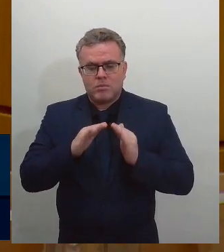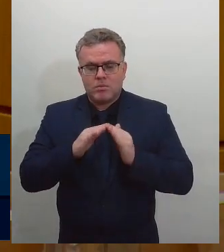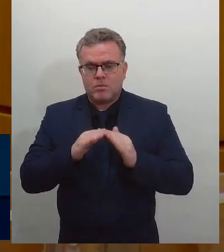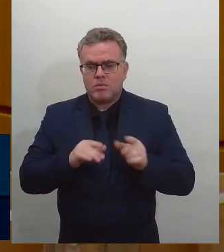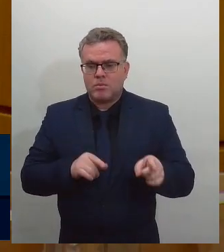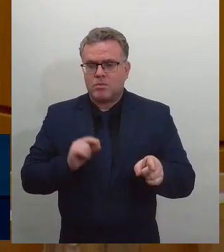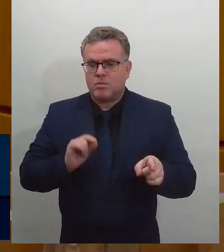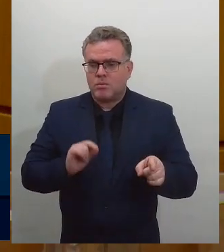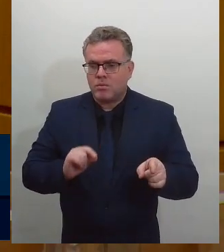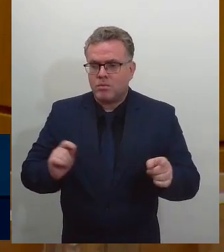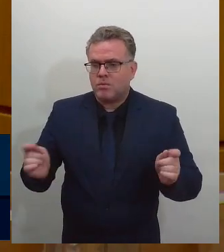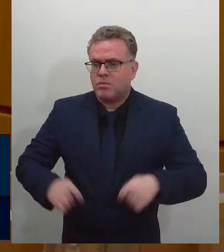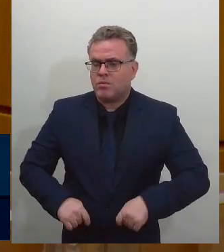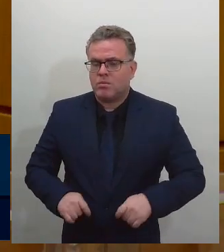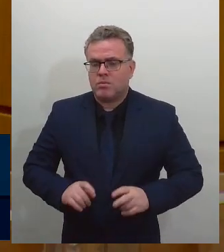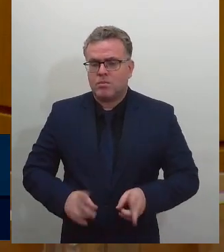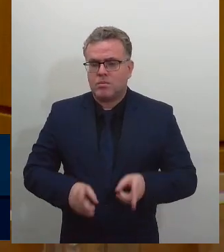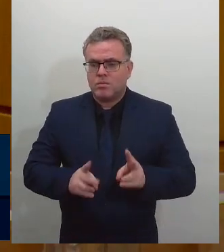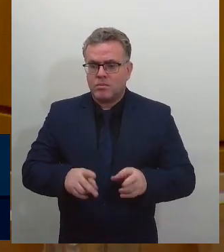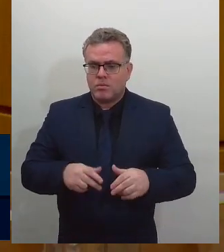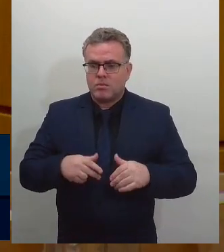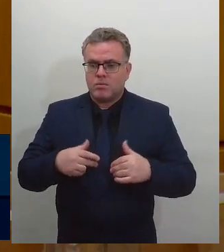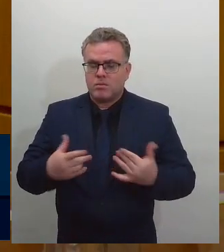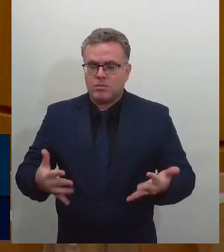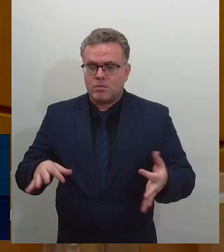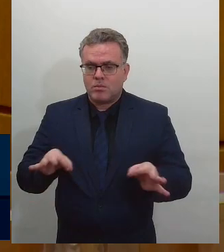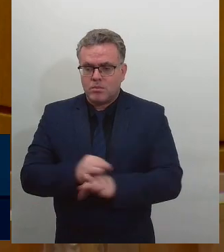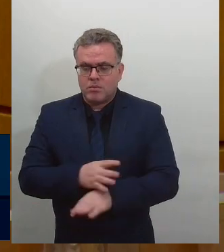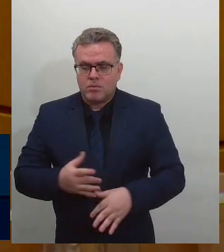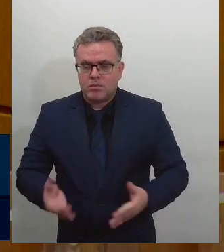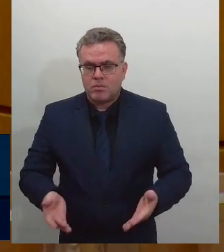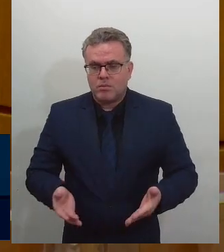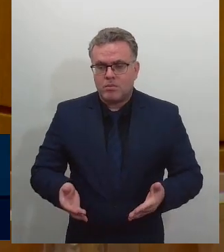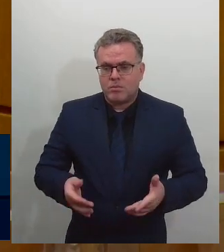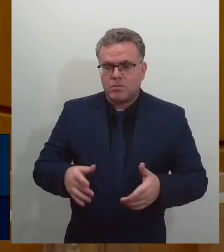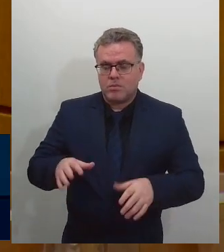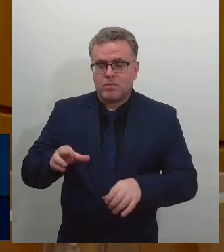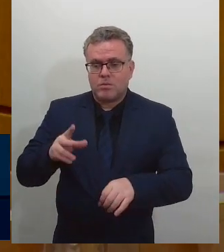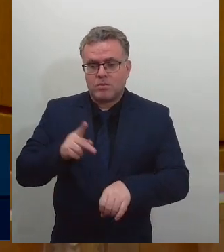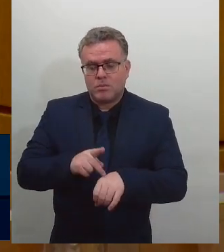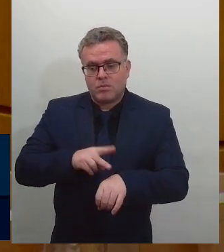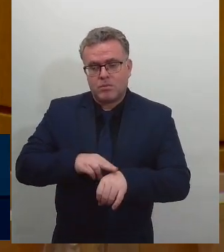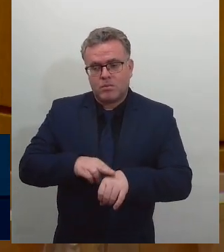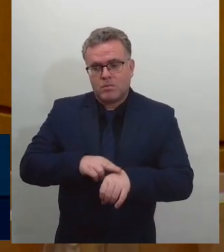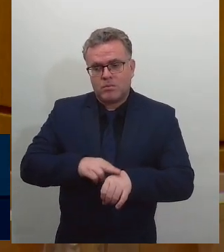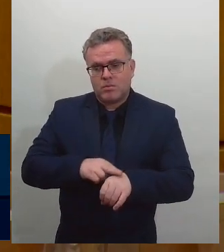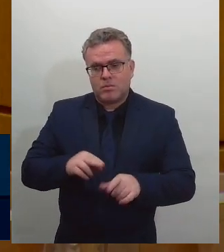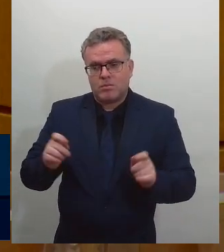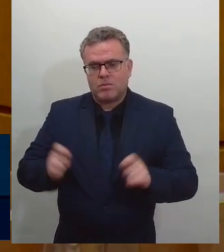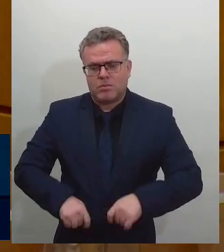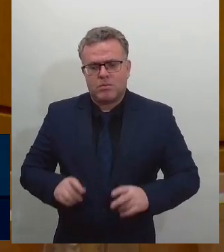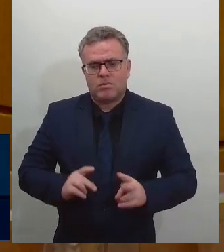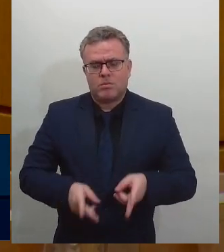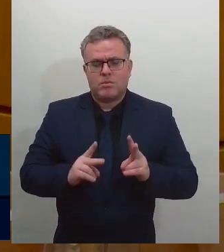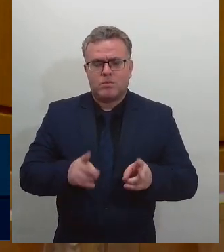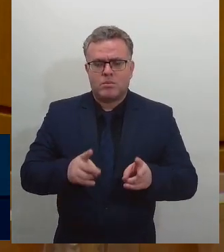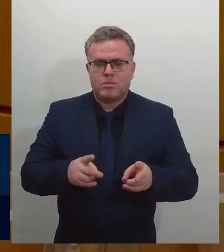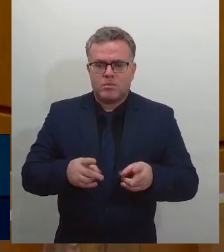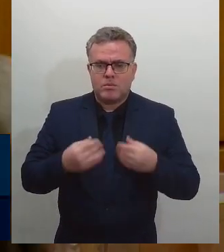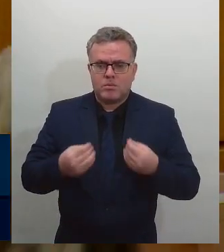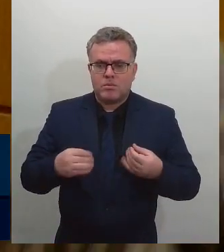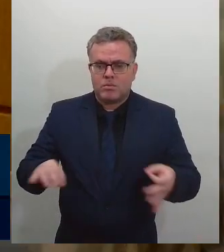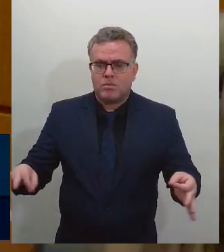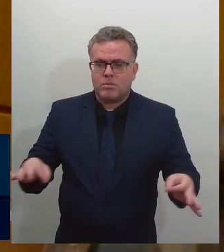Gararu, em Porto da Folha, em Poço Redondo. Nossa Senhora da Glória está um pouco mais distante, mas não é possível que se more nessas comunidades,